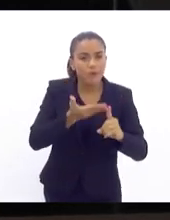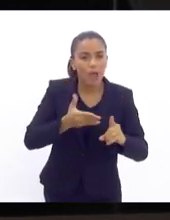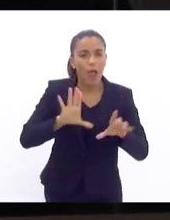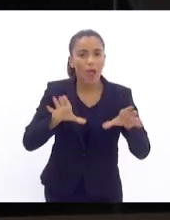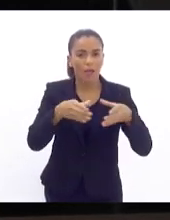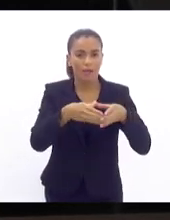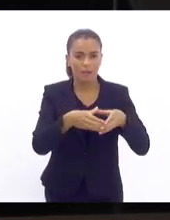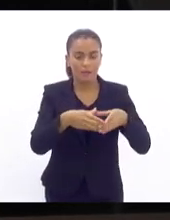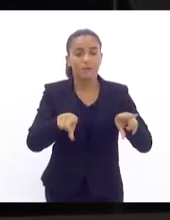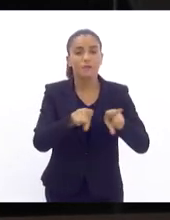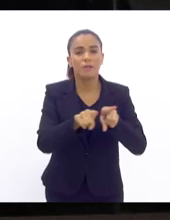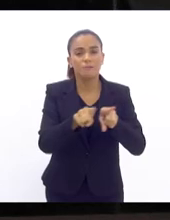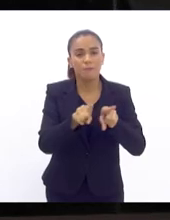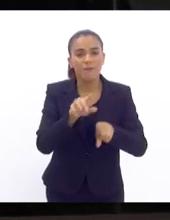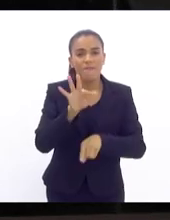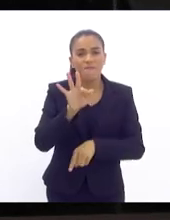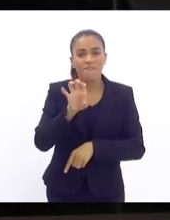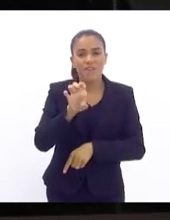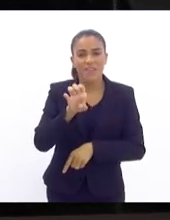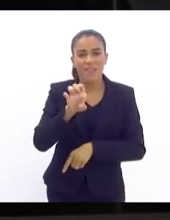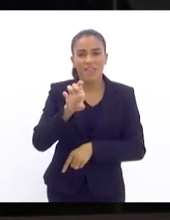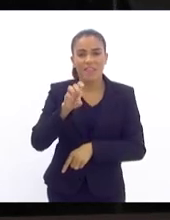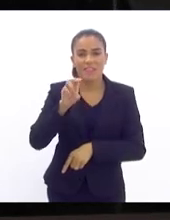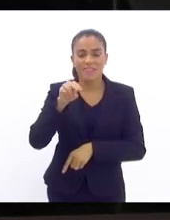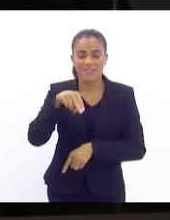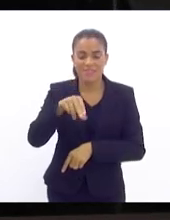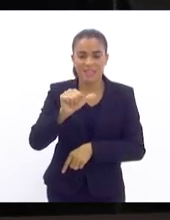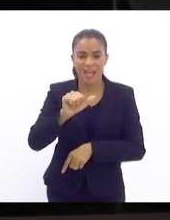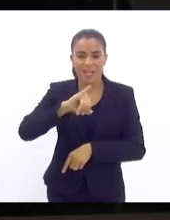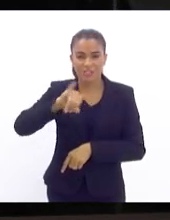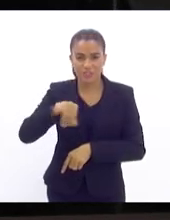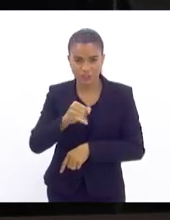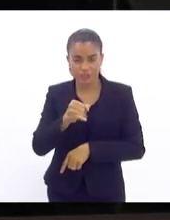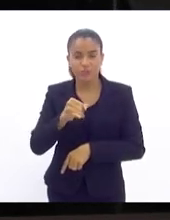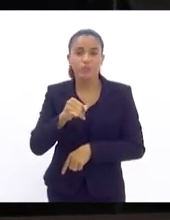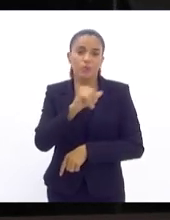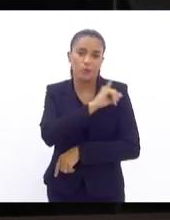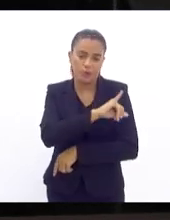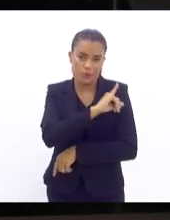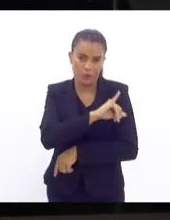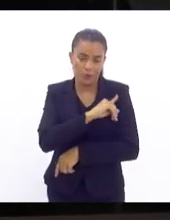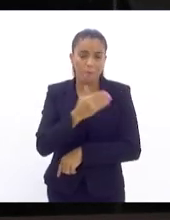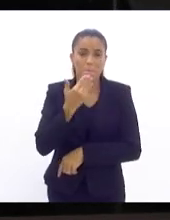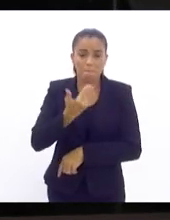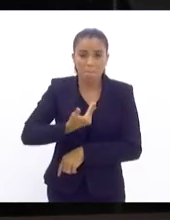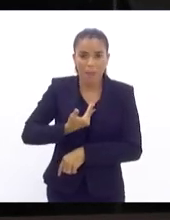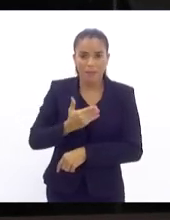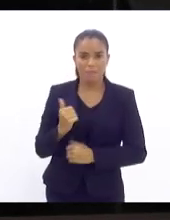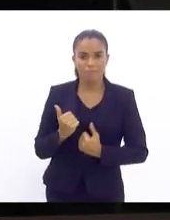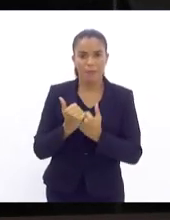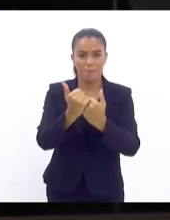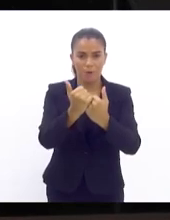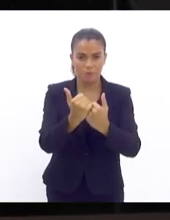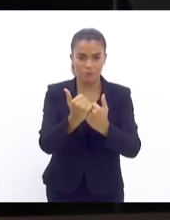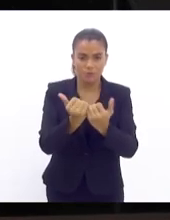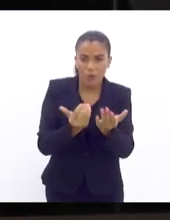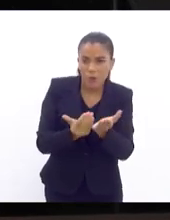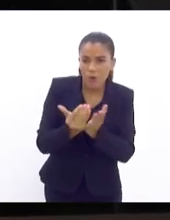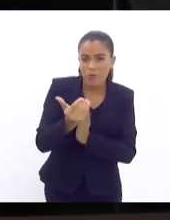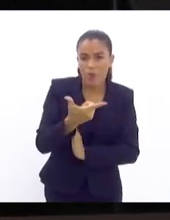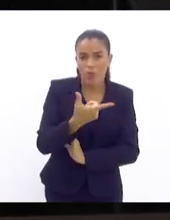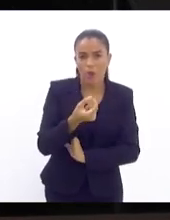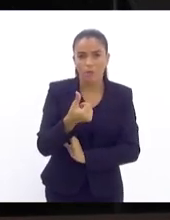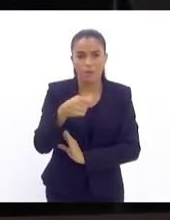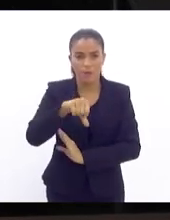a FENAGE, o Sindicato dos Jornalistas do município do Rio de Janeiro, pede o nosso apoio. Desde 2019,